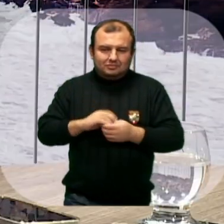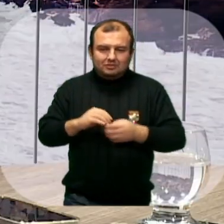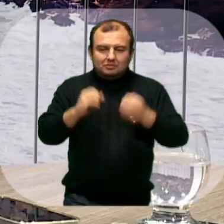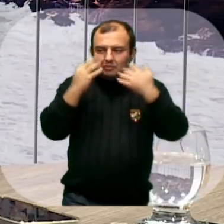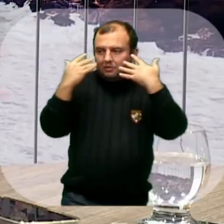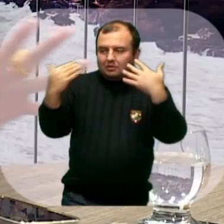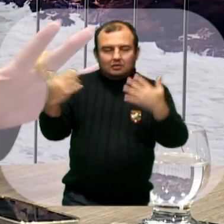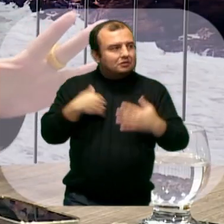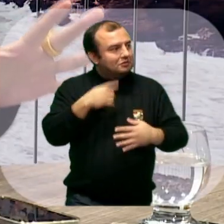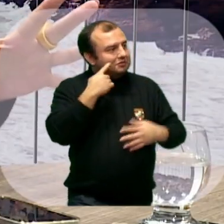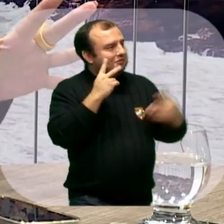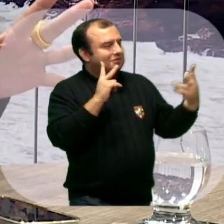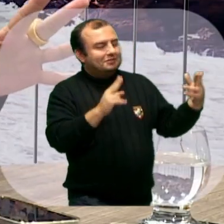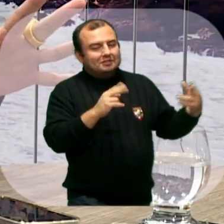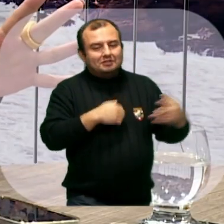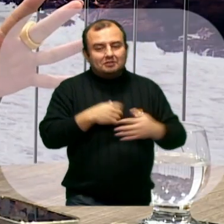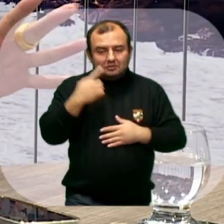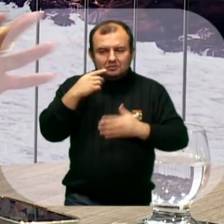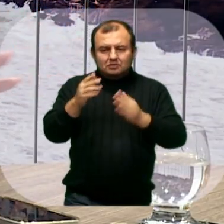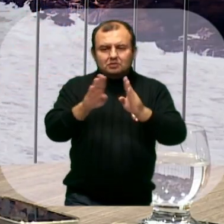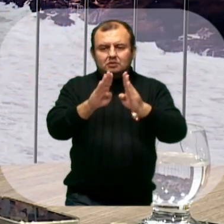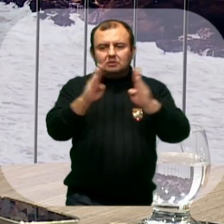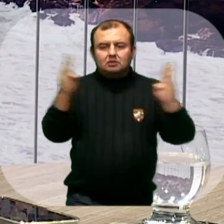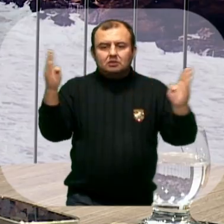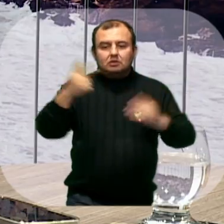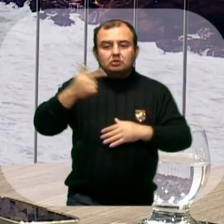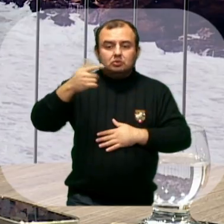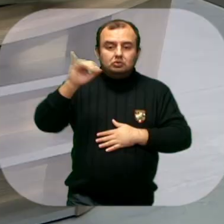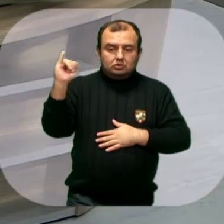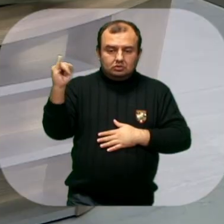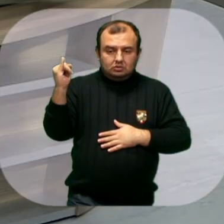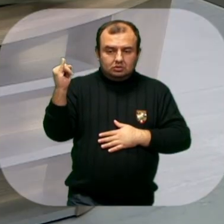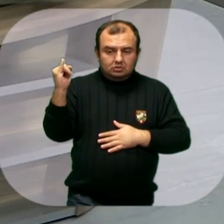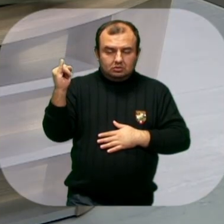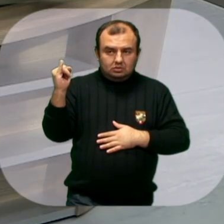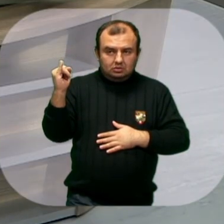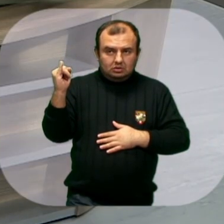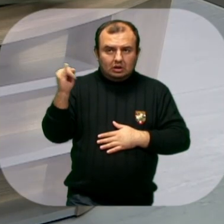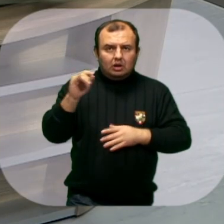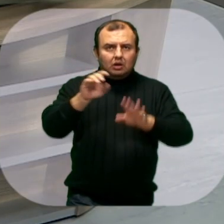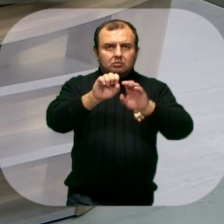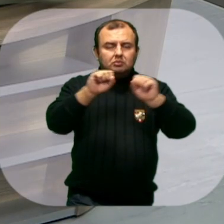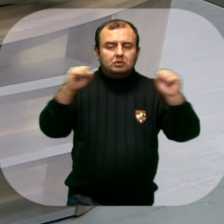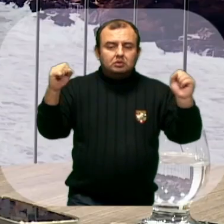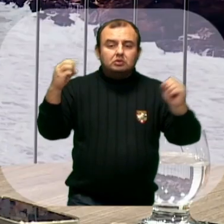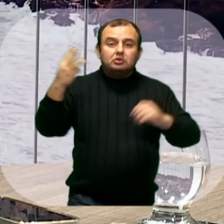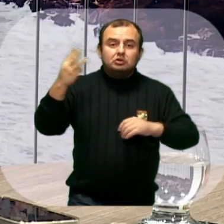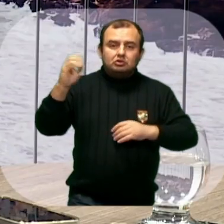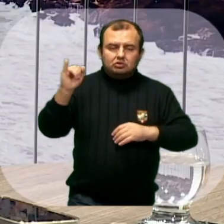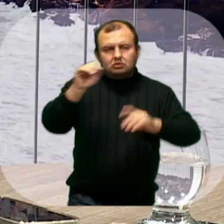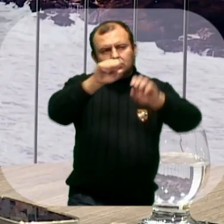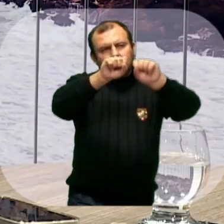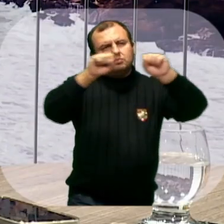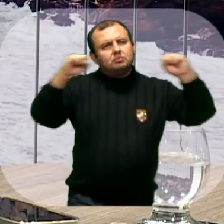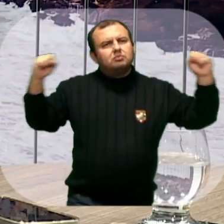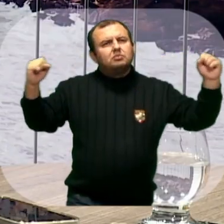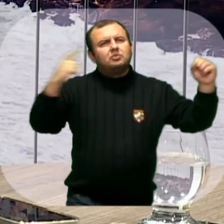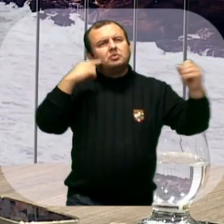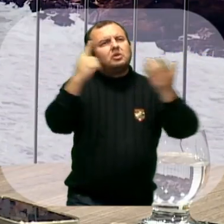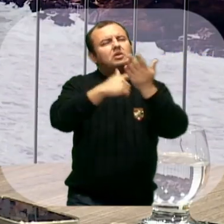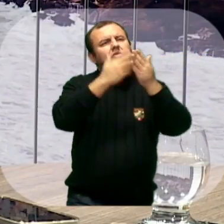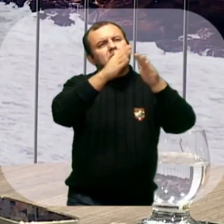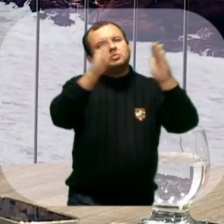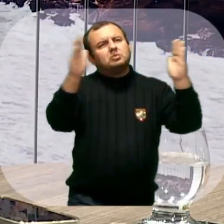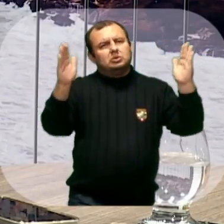que nem o meu. Quando eu abri aquele armário no dia 2 de janeiro, não, abriu esse armário no dia 3, que tinha todos aqueles